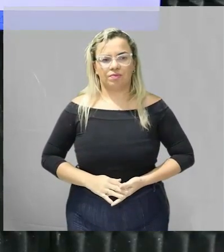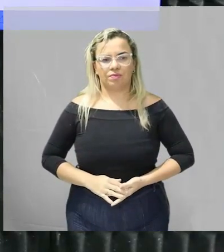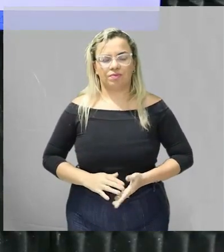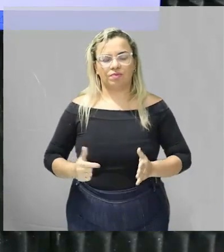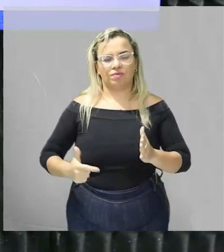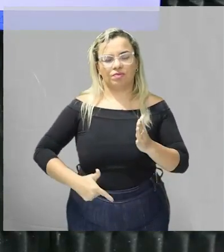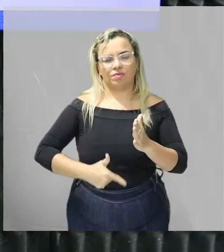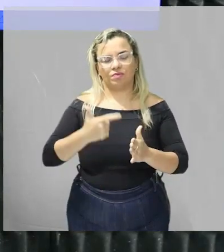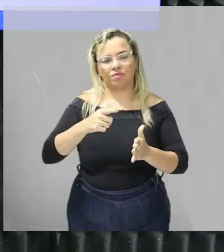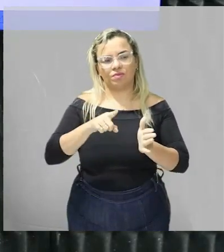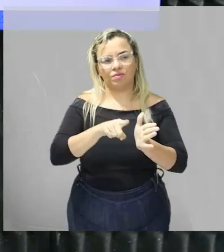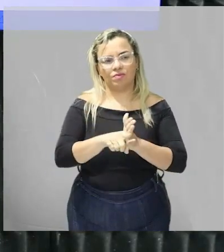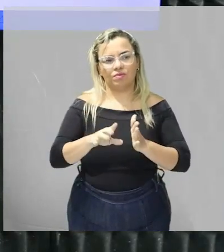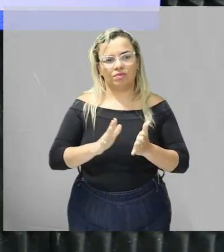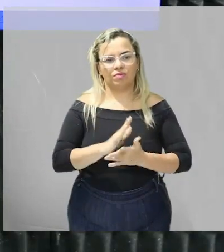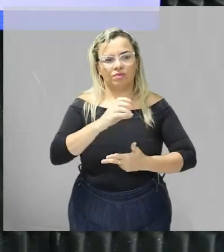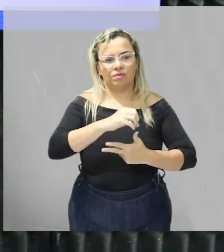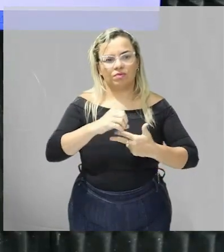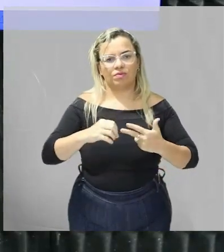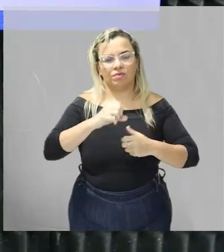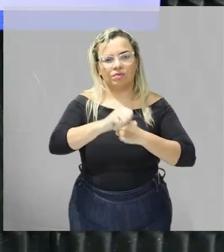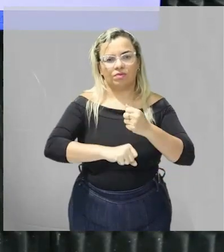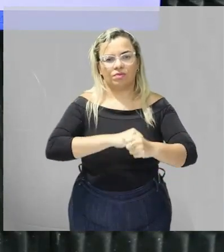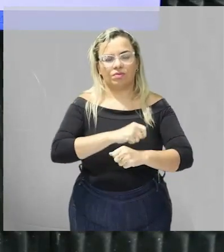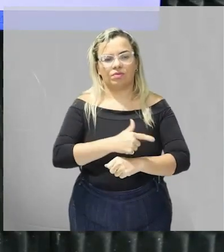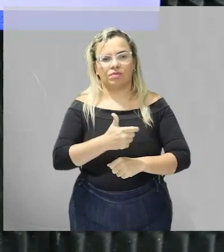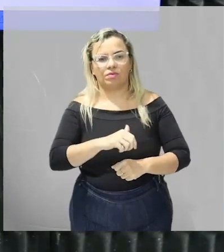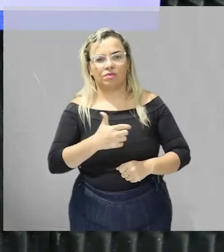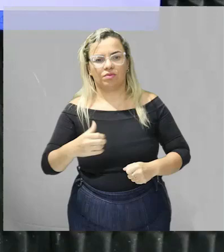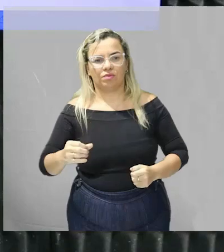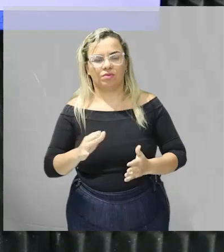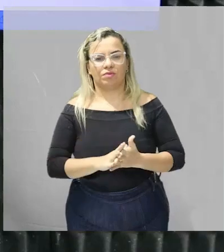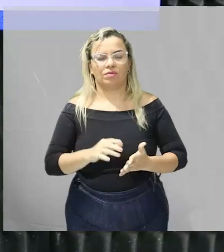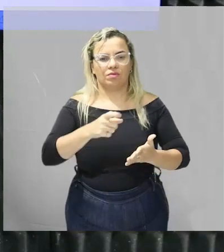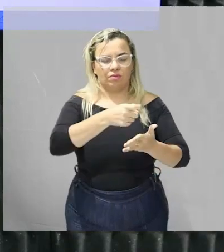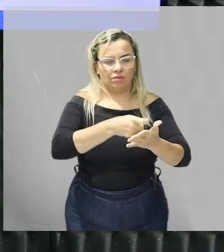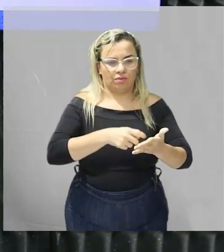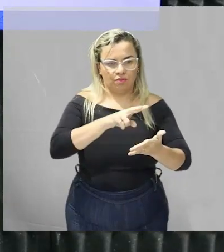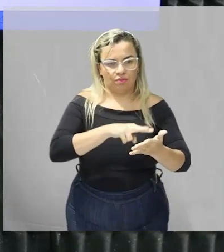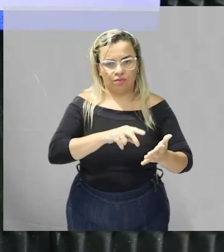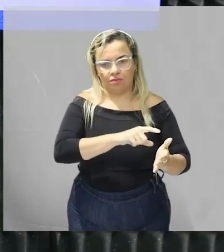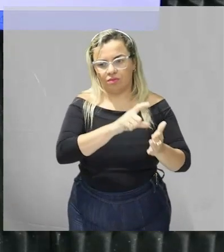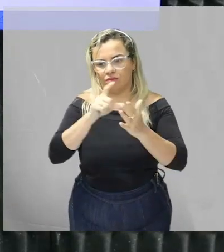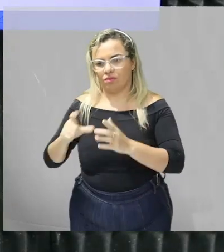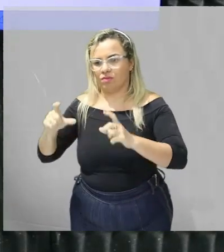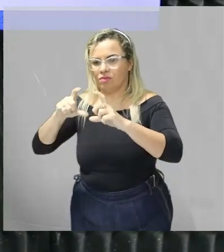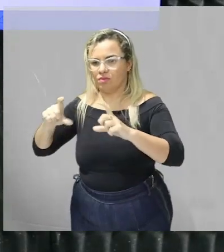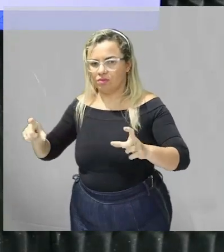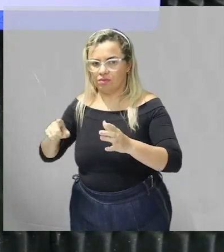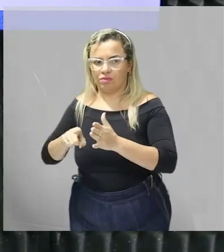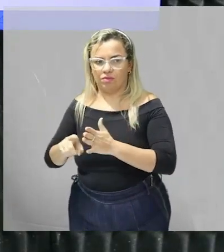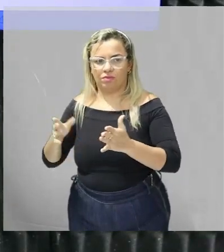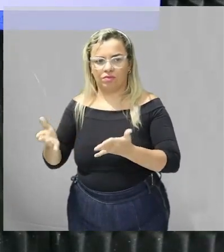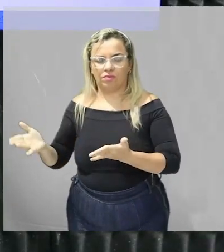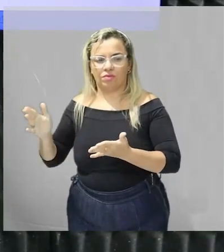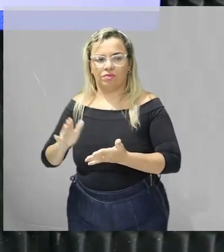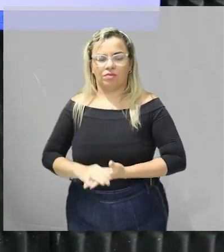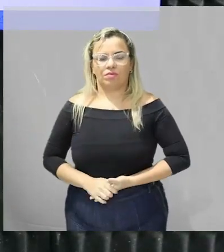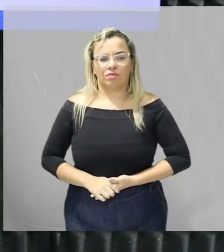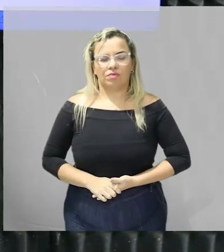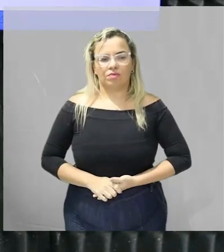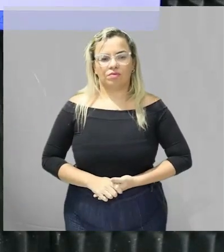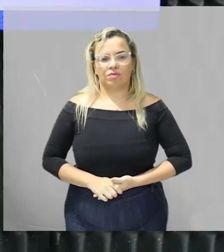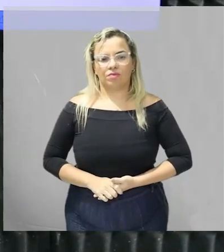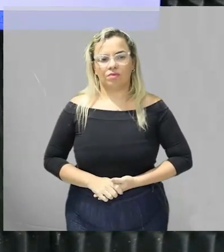Segunda questão, Enem 2020. Texto motivador, pulo, vamos lá para o comando. Ele diz o